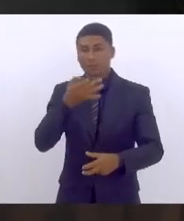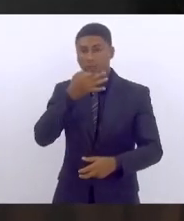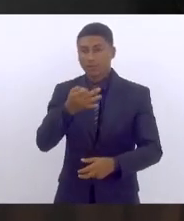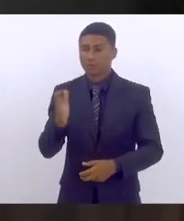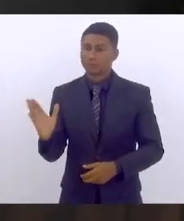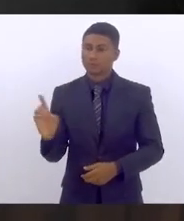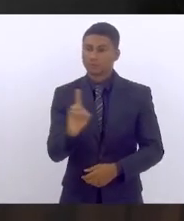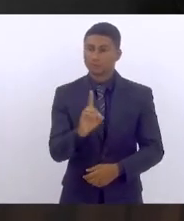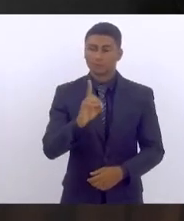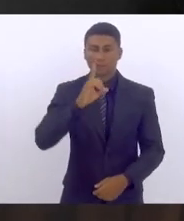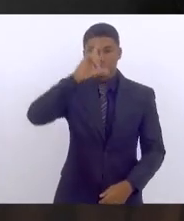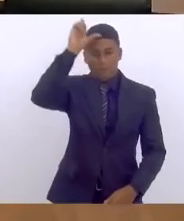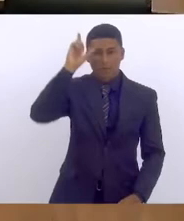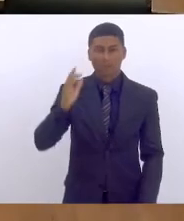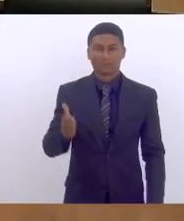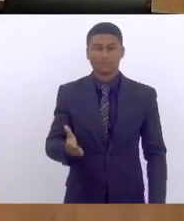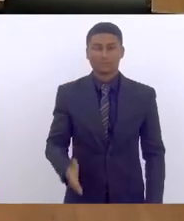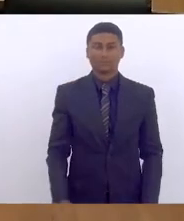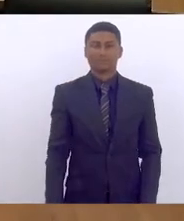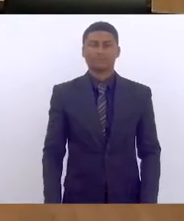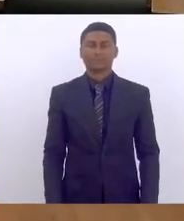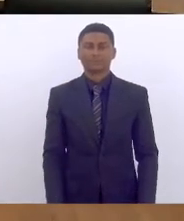Paulo.